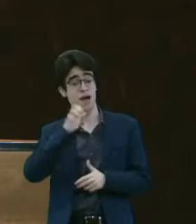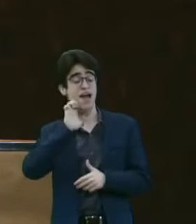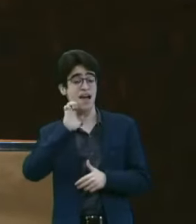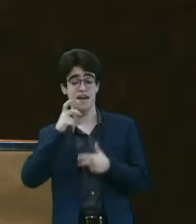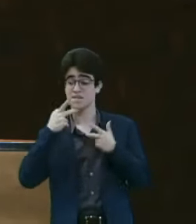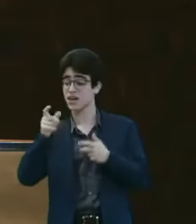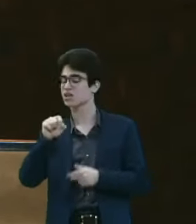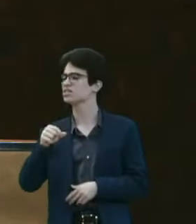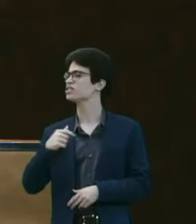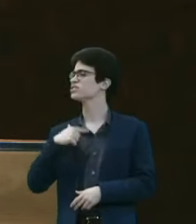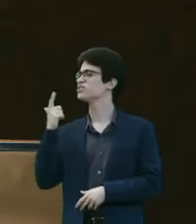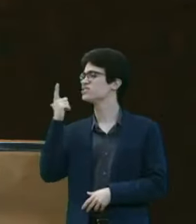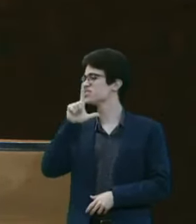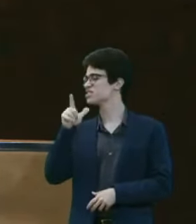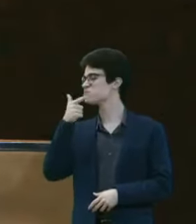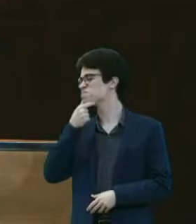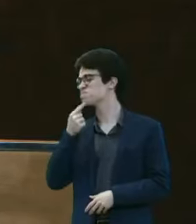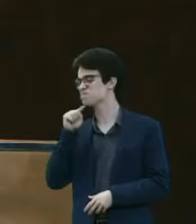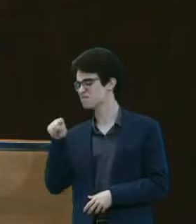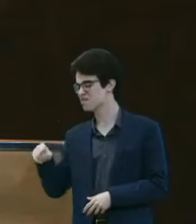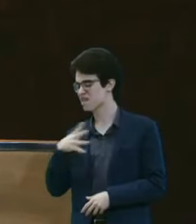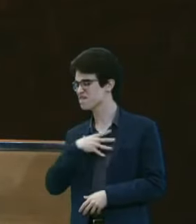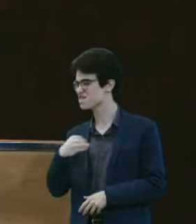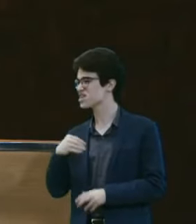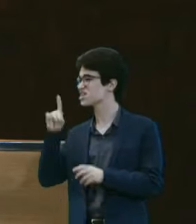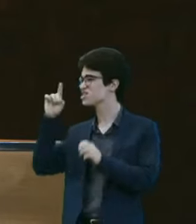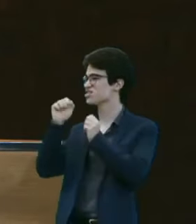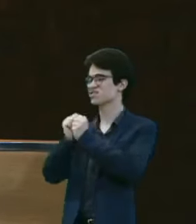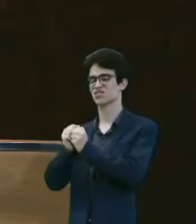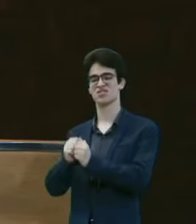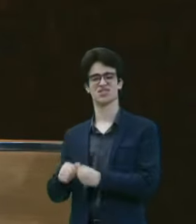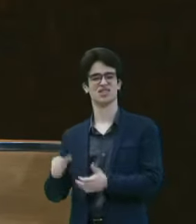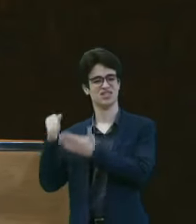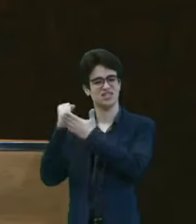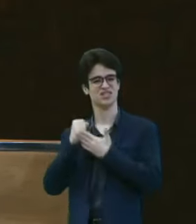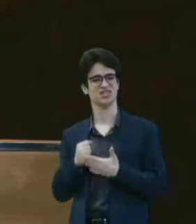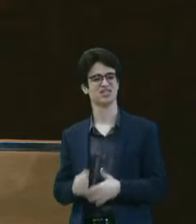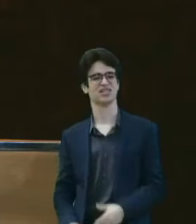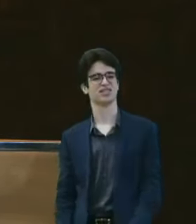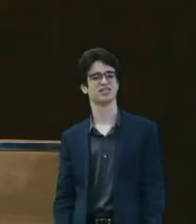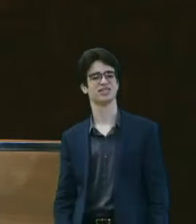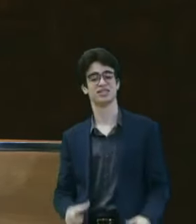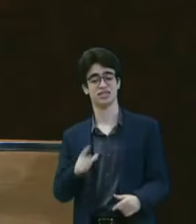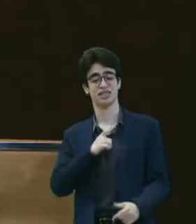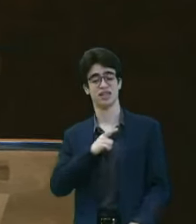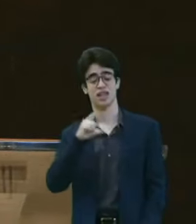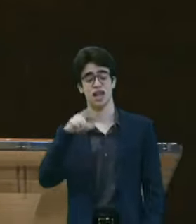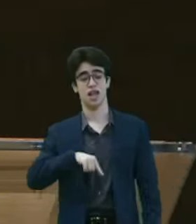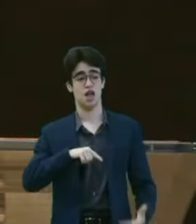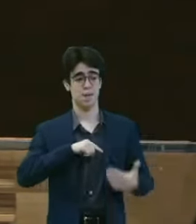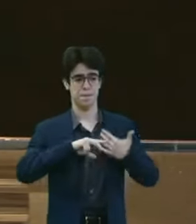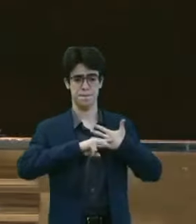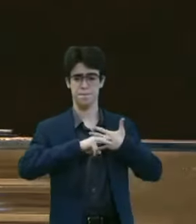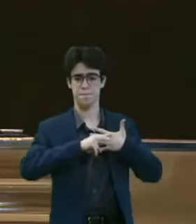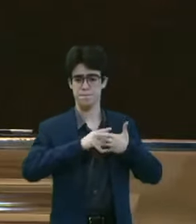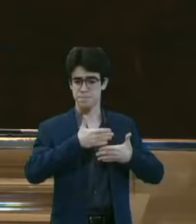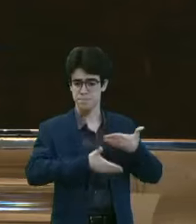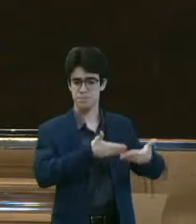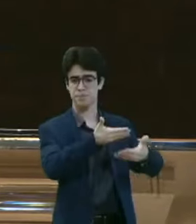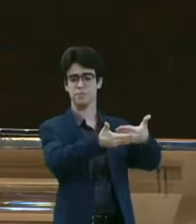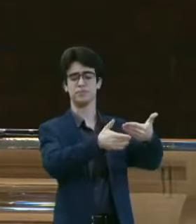o auxílio do Senhor. Existia uma profecia de um descendente que os